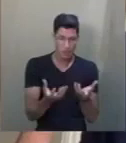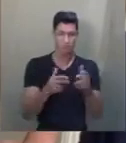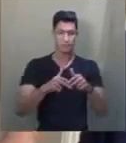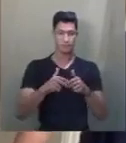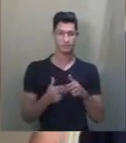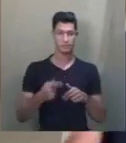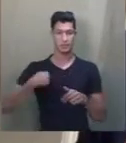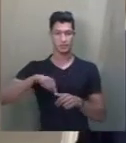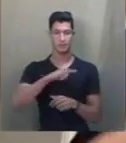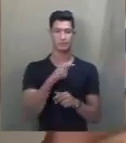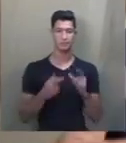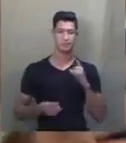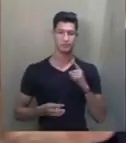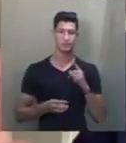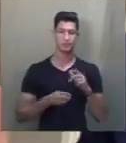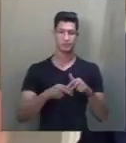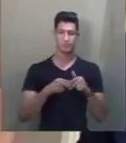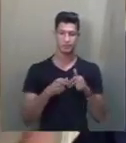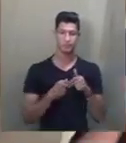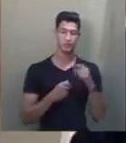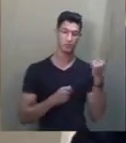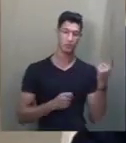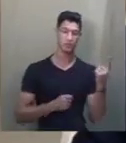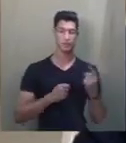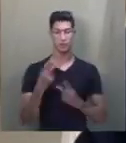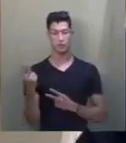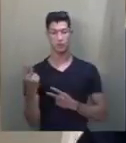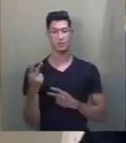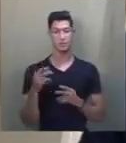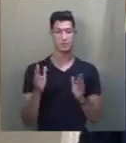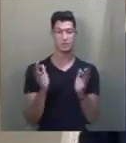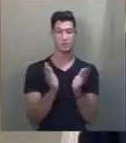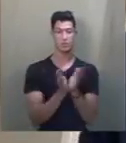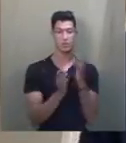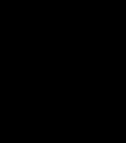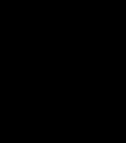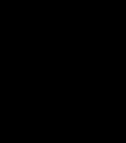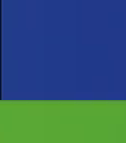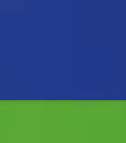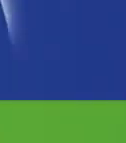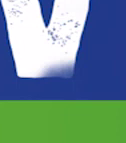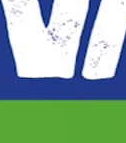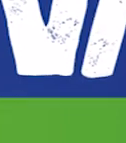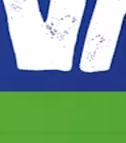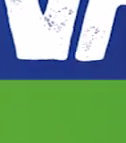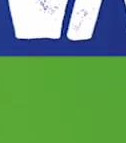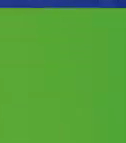menos, passar por uma ou duas dessas quatro comissões que eu mencionei.